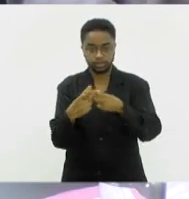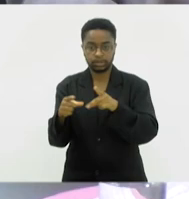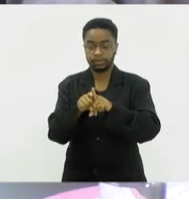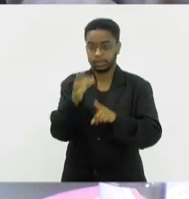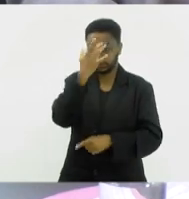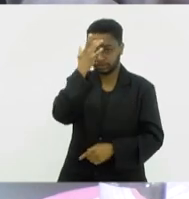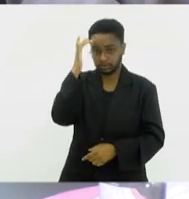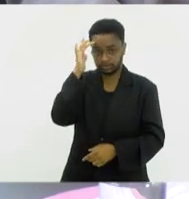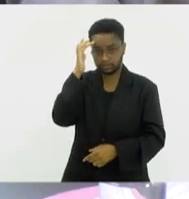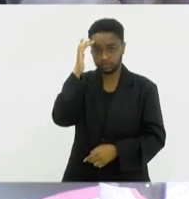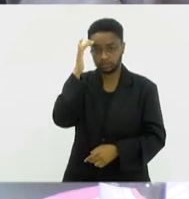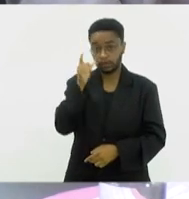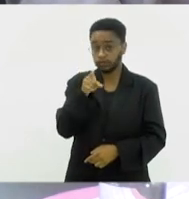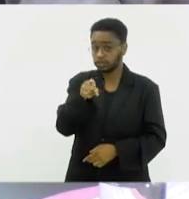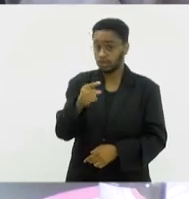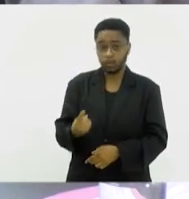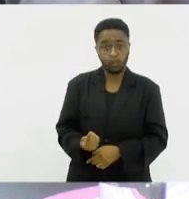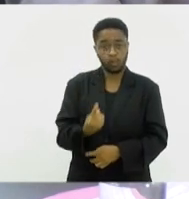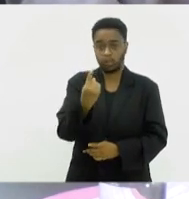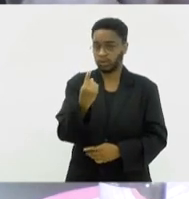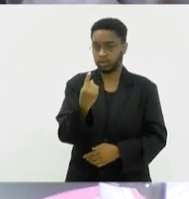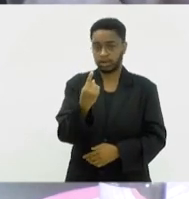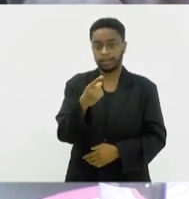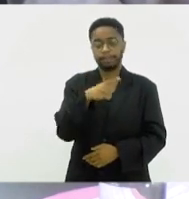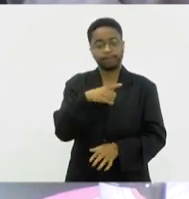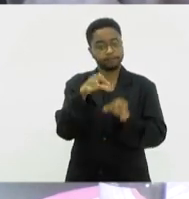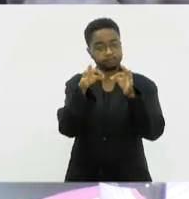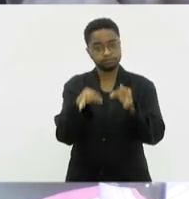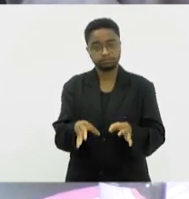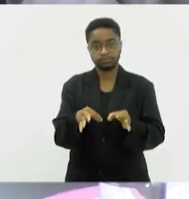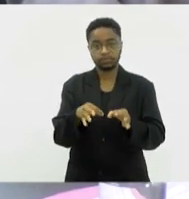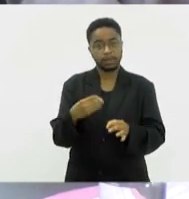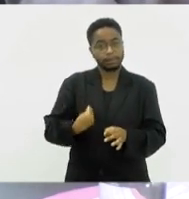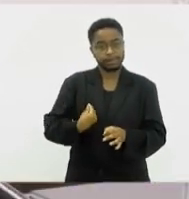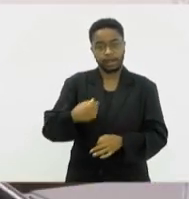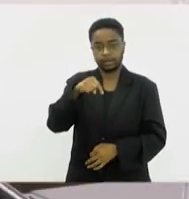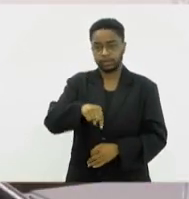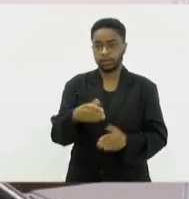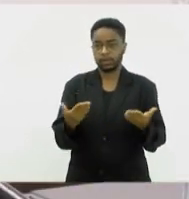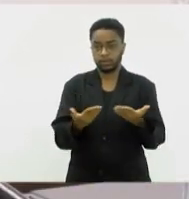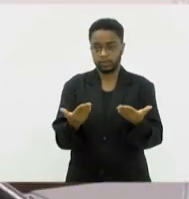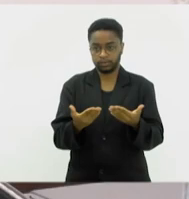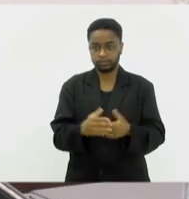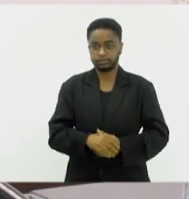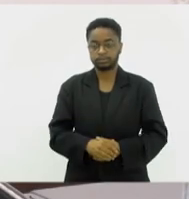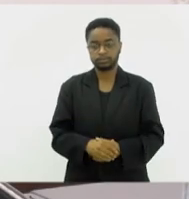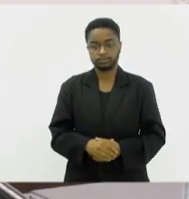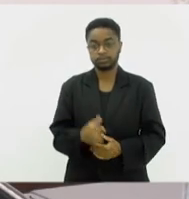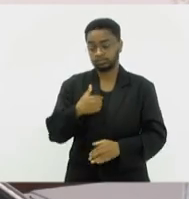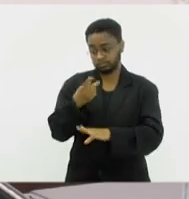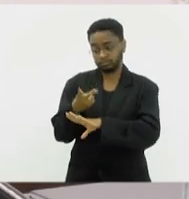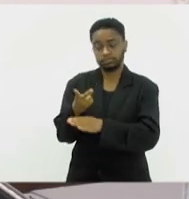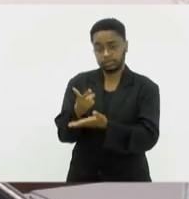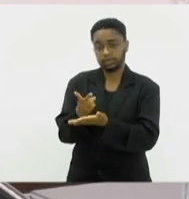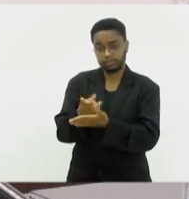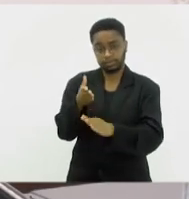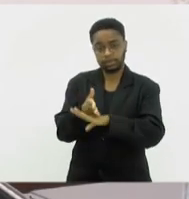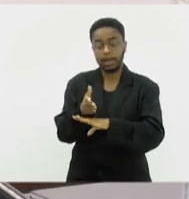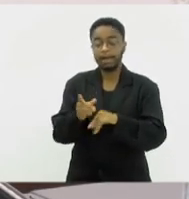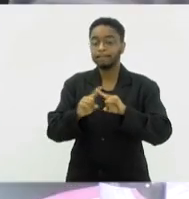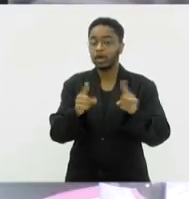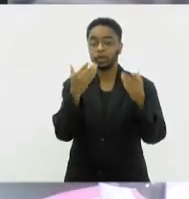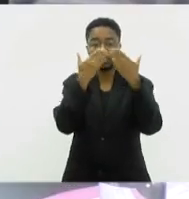mental. Vossa Excelência é a única que teve a decência, a dignidade, a hombridade de estar aqui agora. Não vi nenhum deputado que